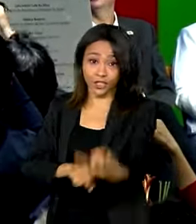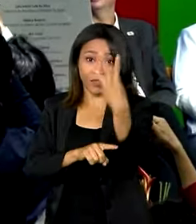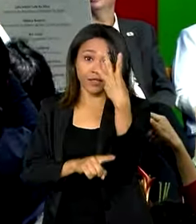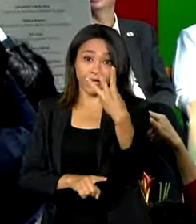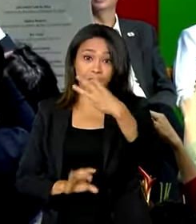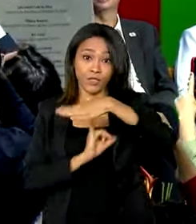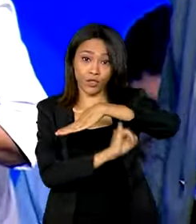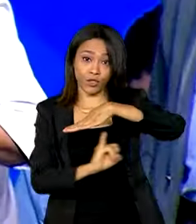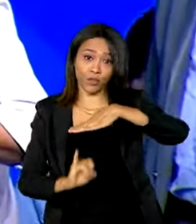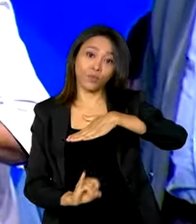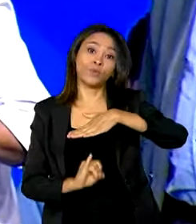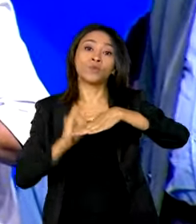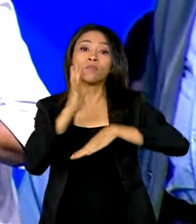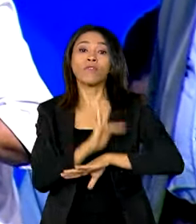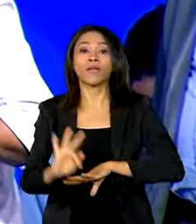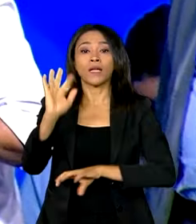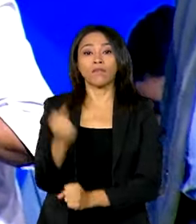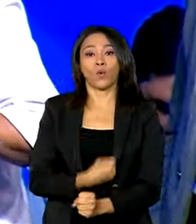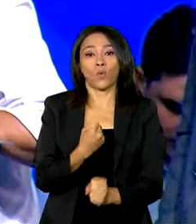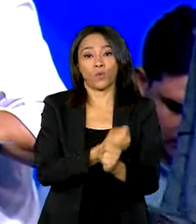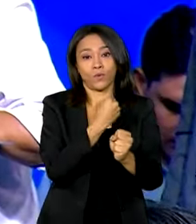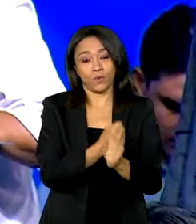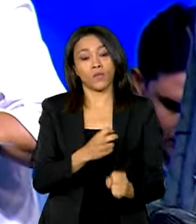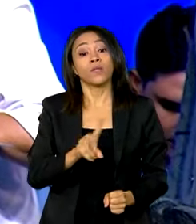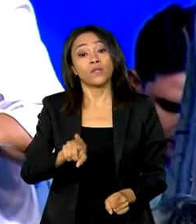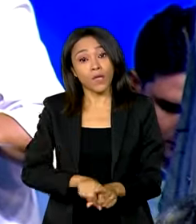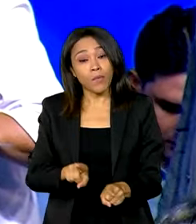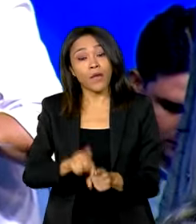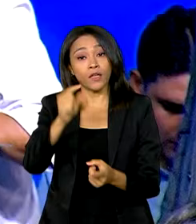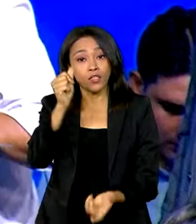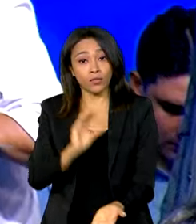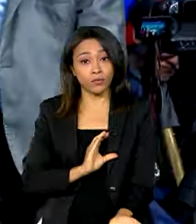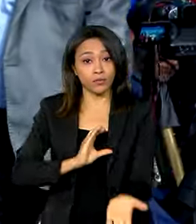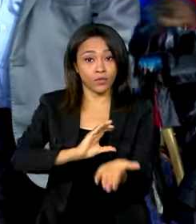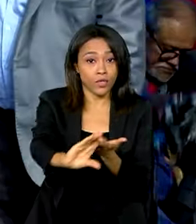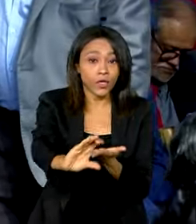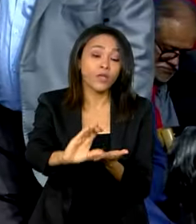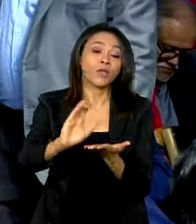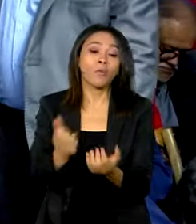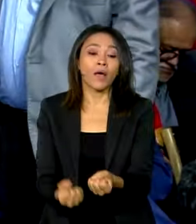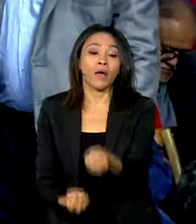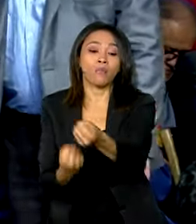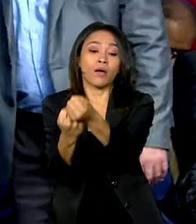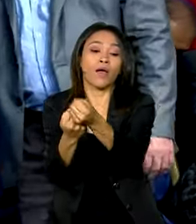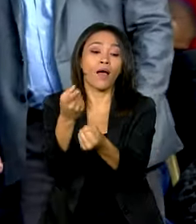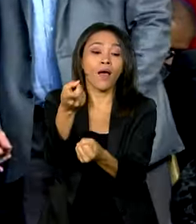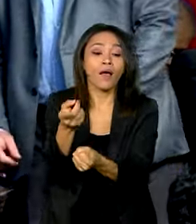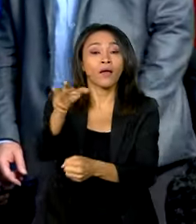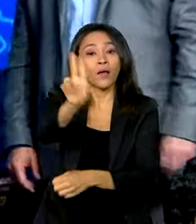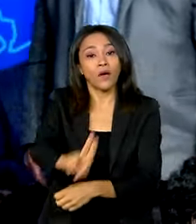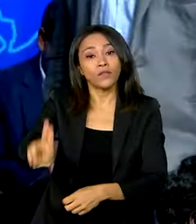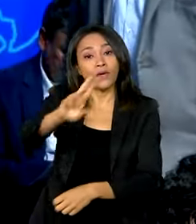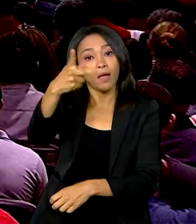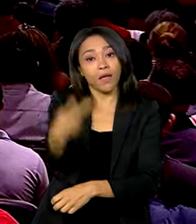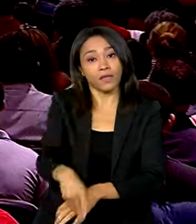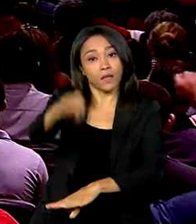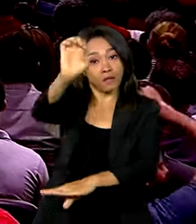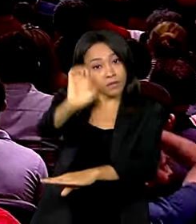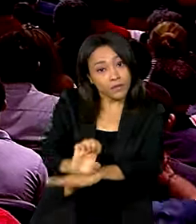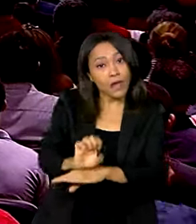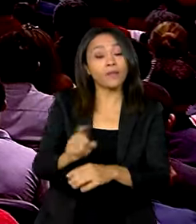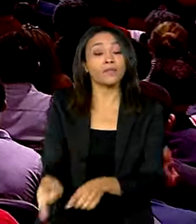institutos federais, além de recursos para a consolidação da Universidade Federal do Rio Grande do Norte